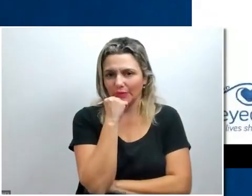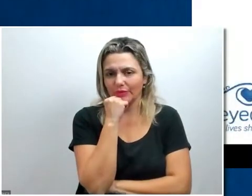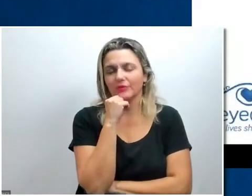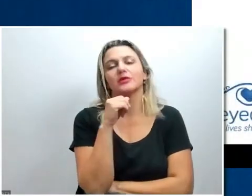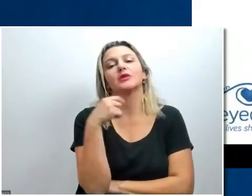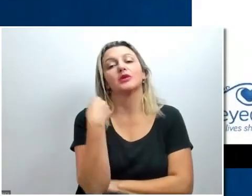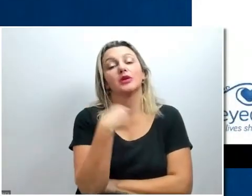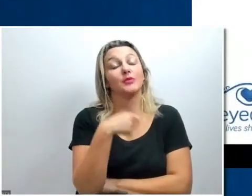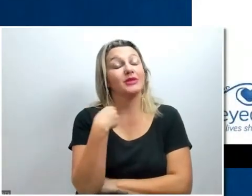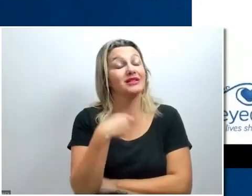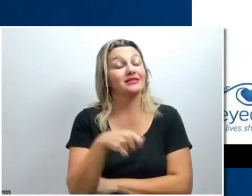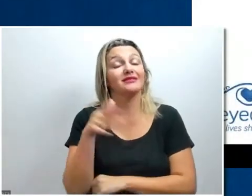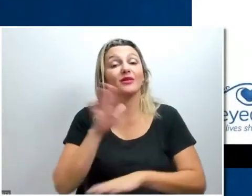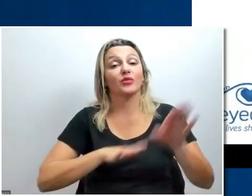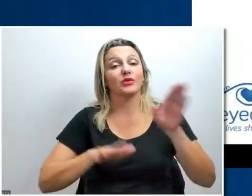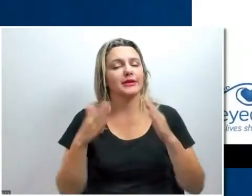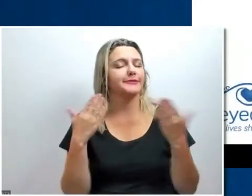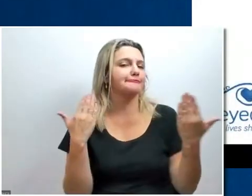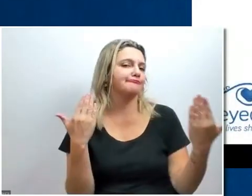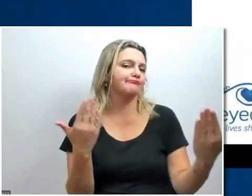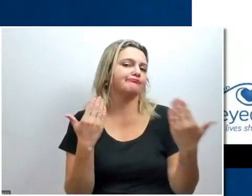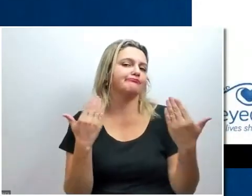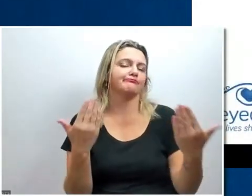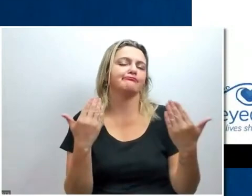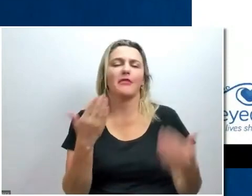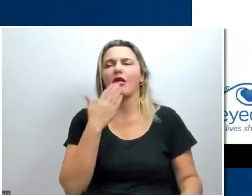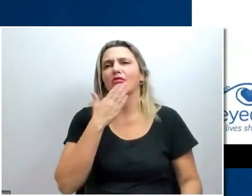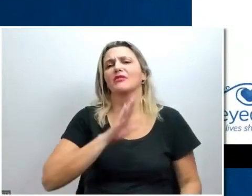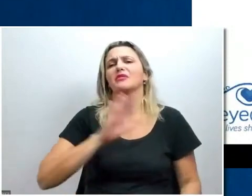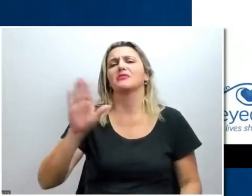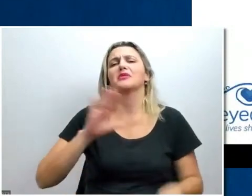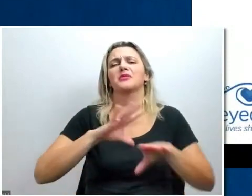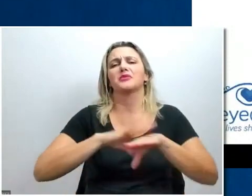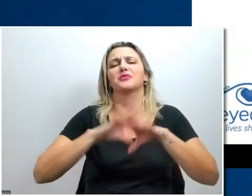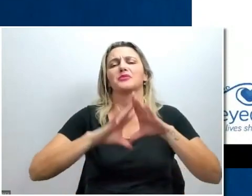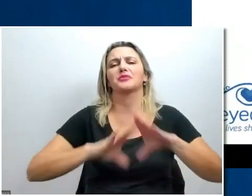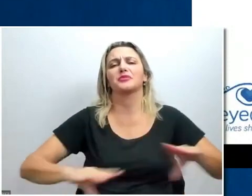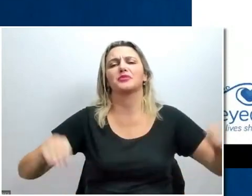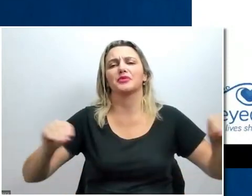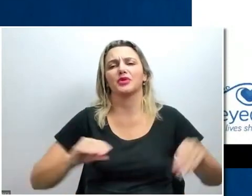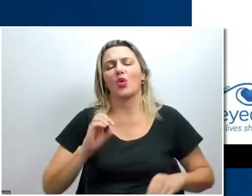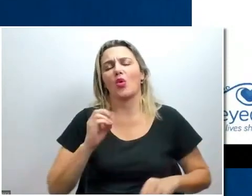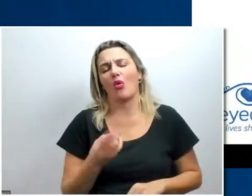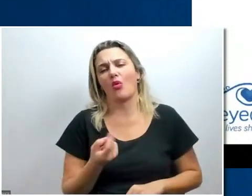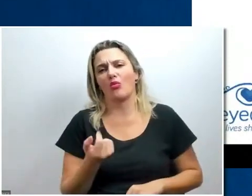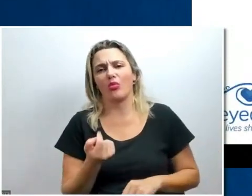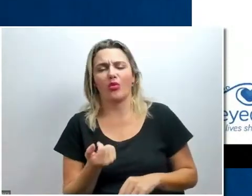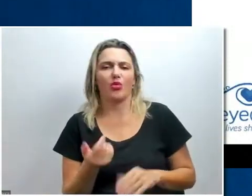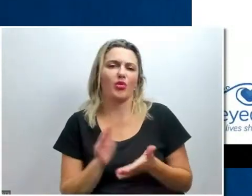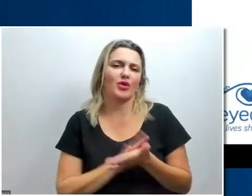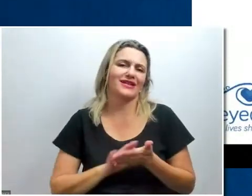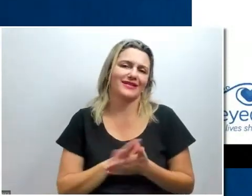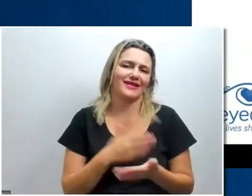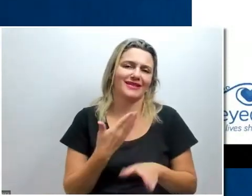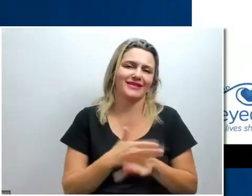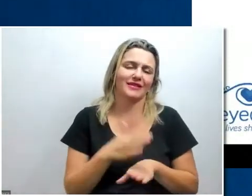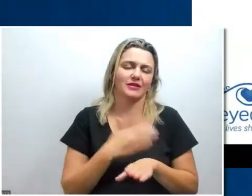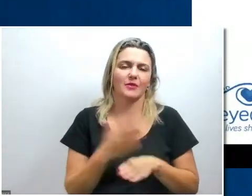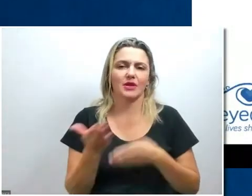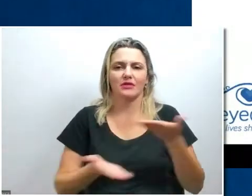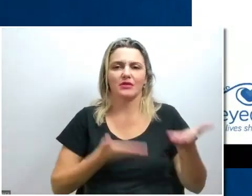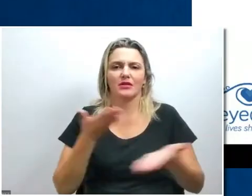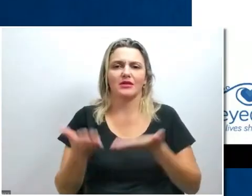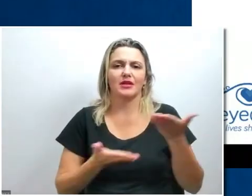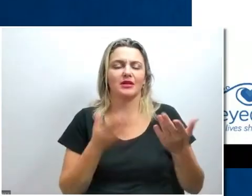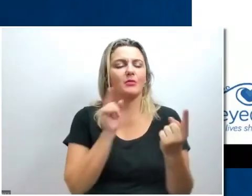cuidado e desconfiar, né, de promessas de cura, de pouco ou nenhum treinamento necessário, de terapias que não são